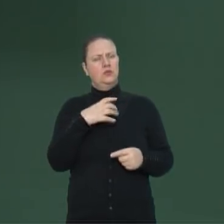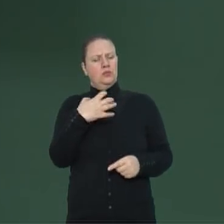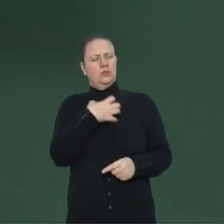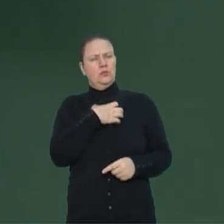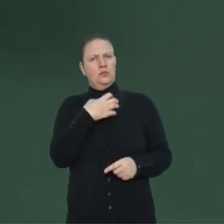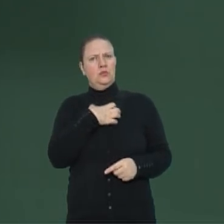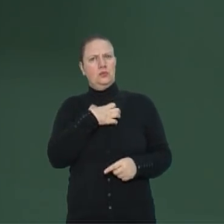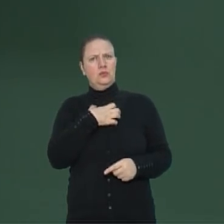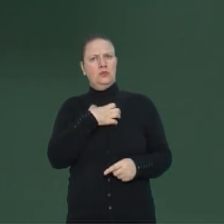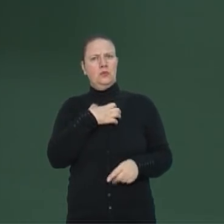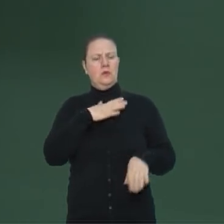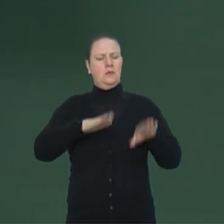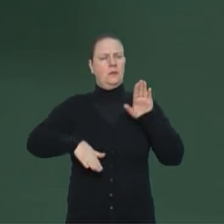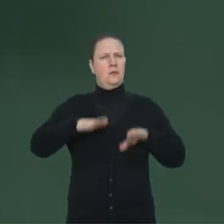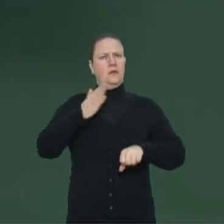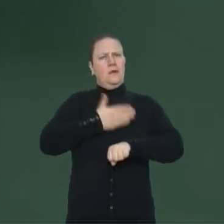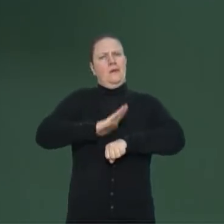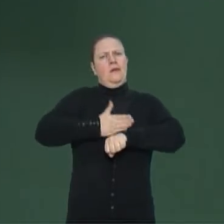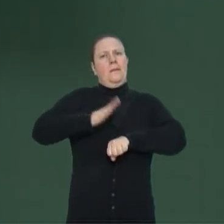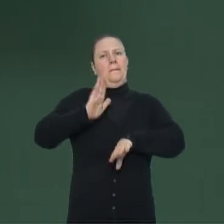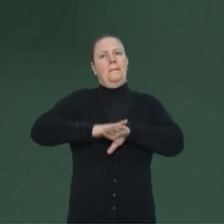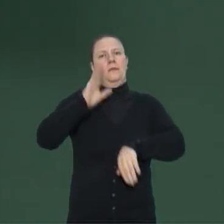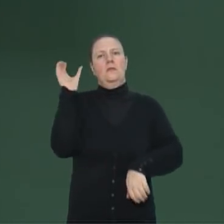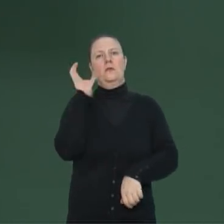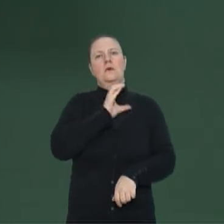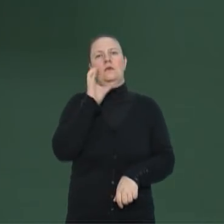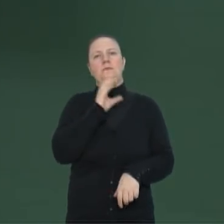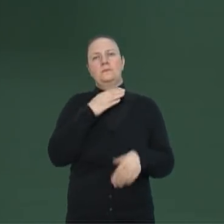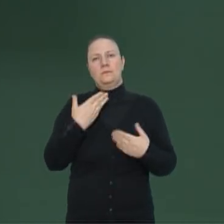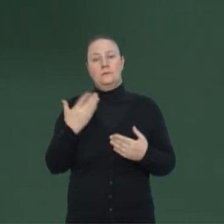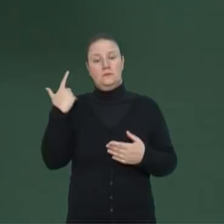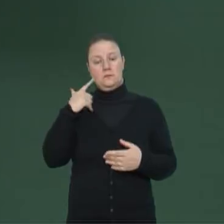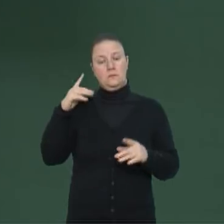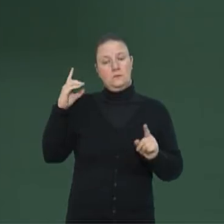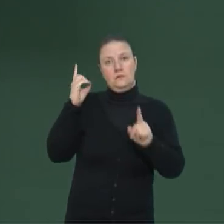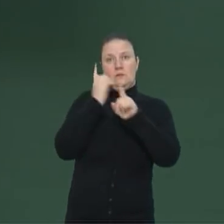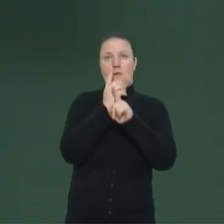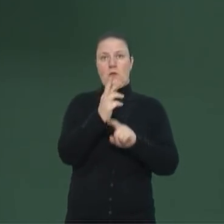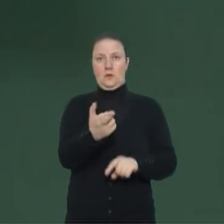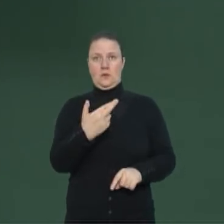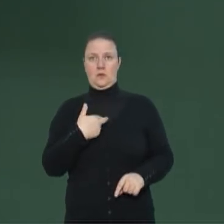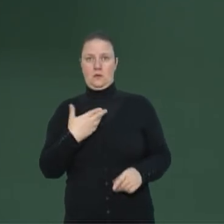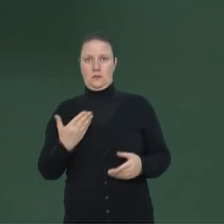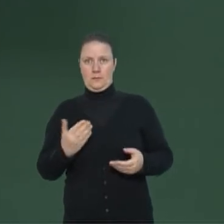vezes é mais prático, mais rápido para chegar no resultado, né?